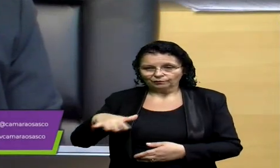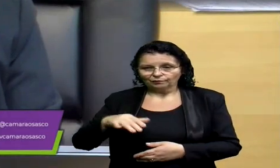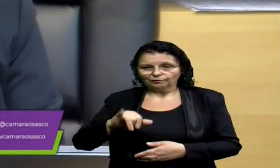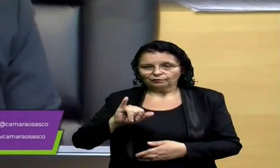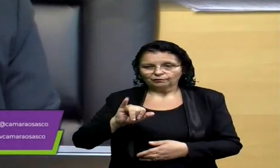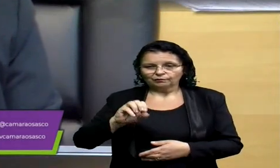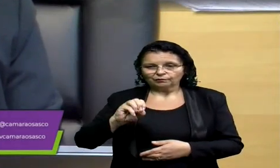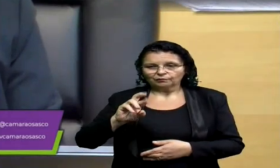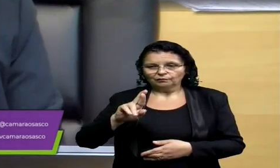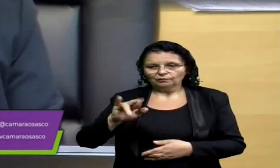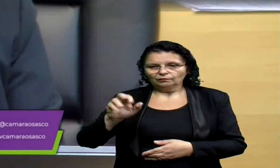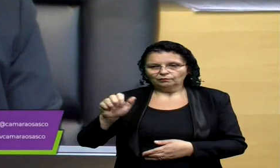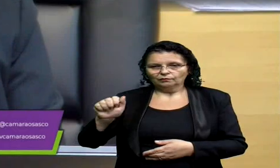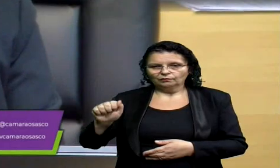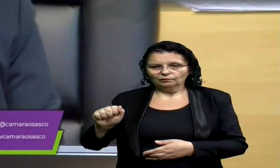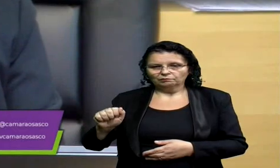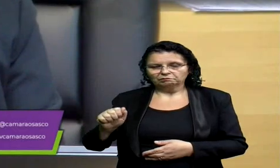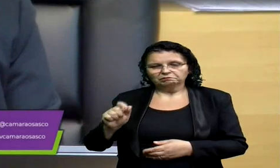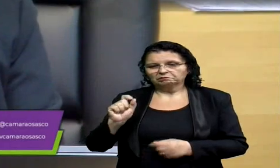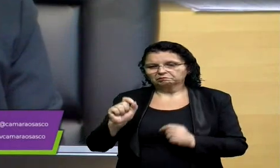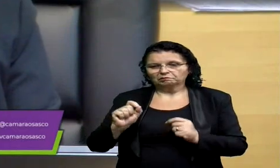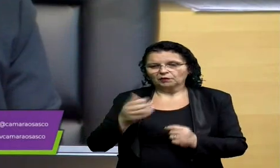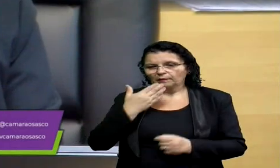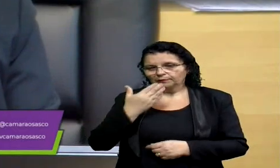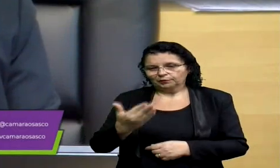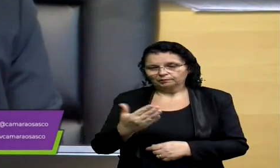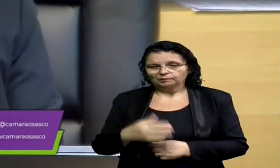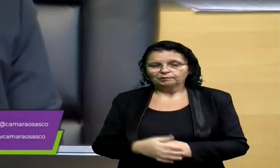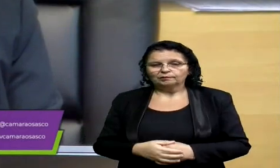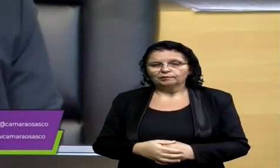Airosa mas não tá escrito que é